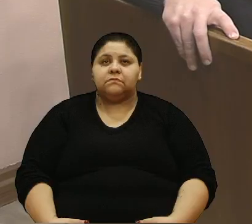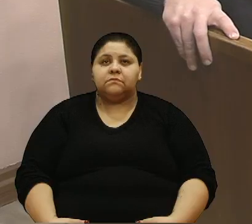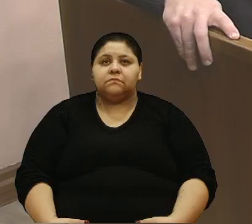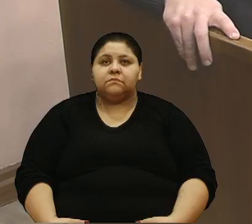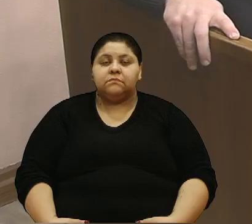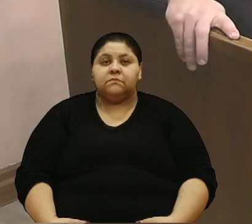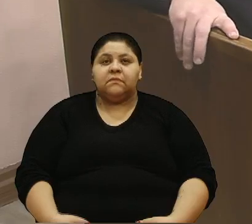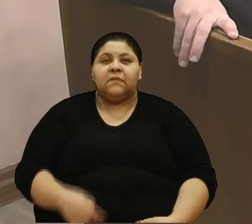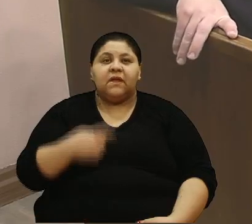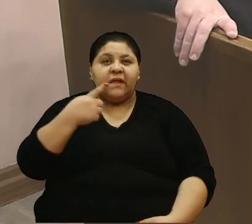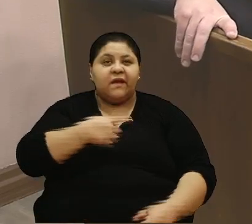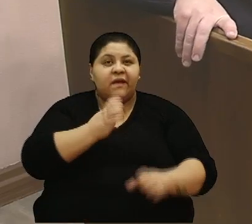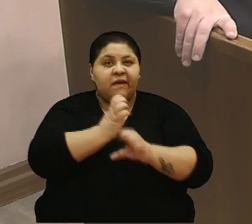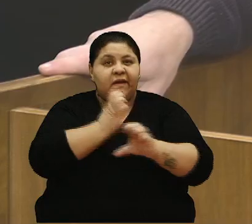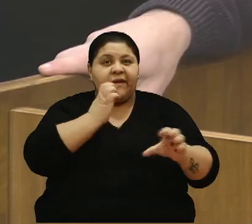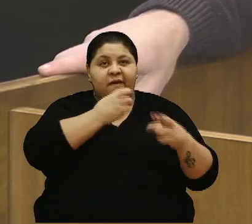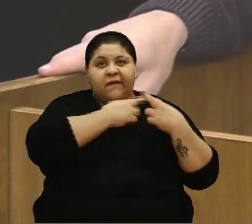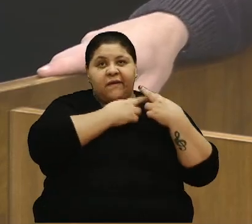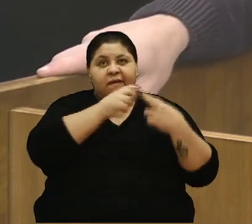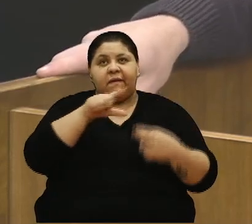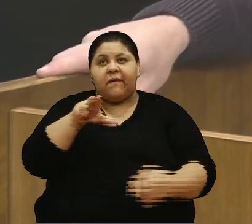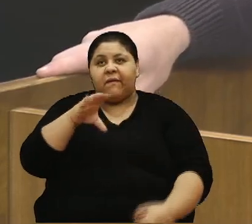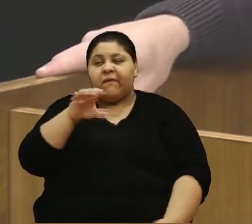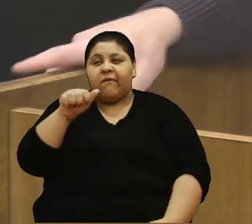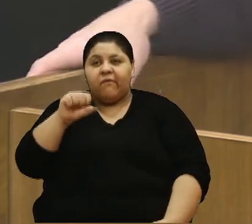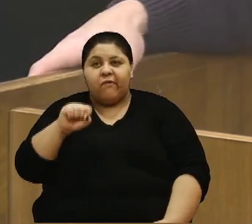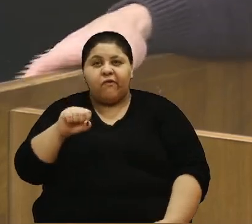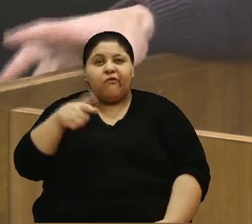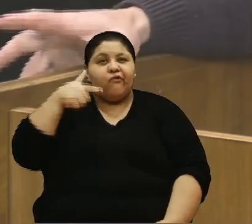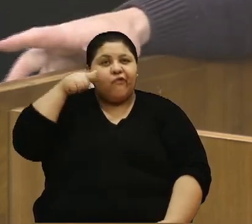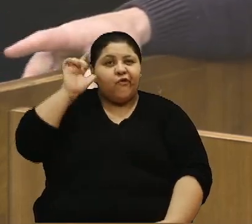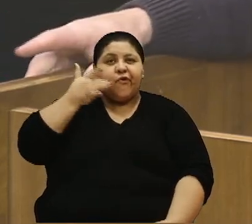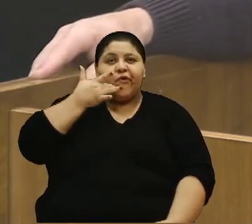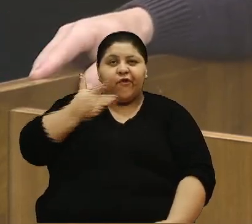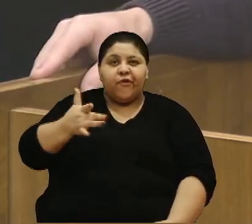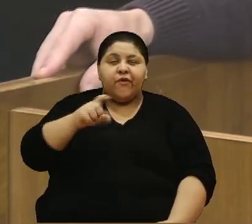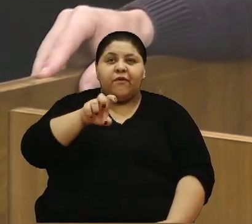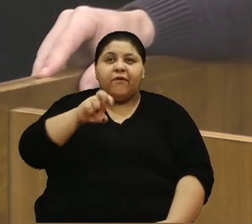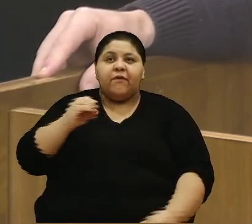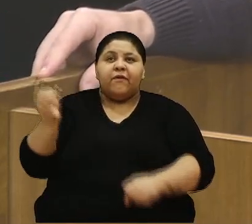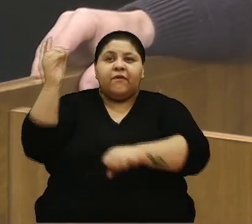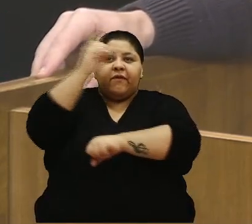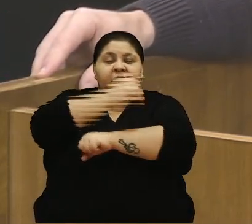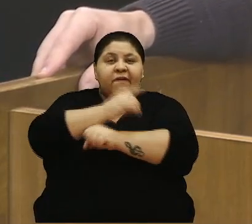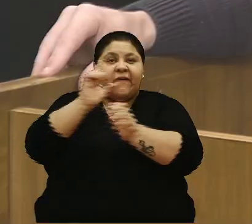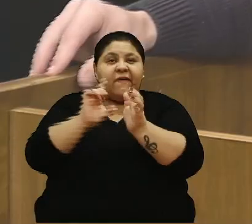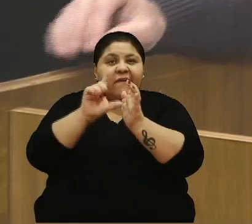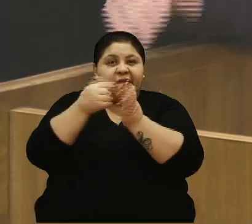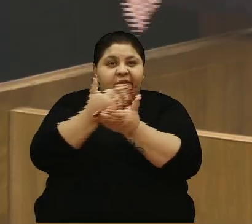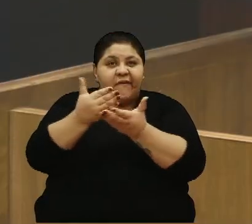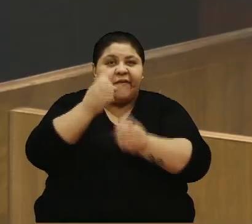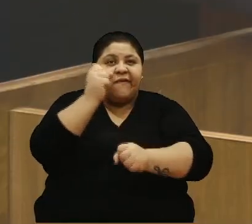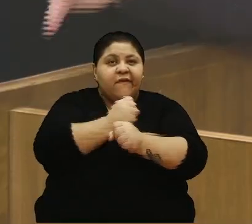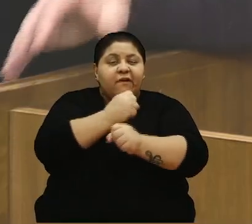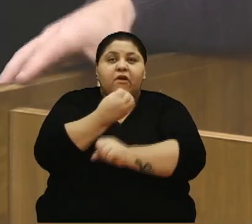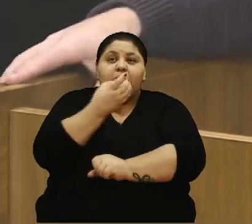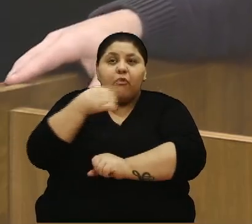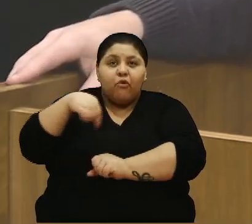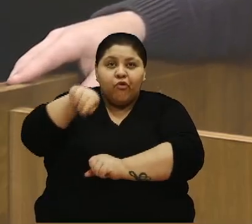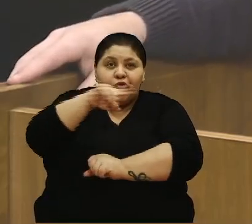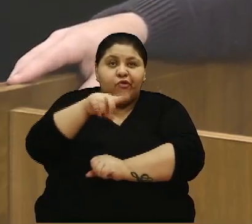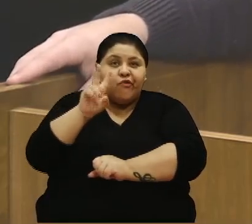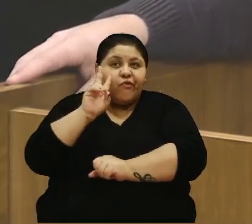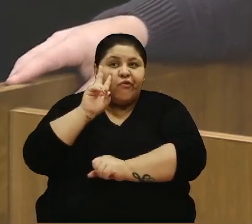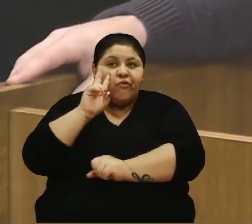Ali, então, era o engenheiro responsável, o Lucas, foi na tarde de ontem, fiz questão, então, 50 dias após começar as obras, e é bom nós,